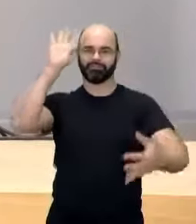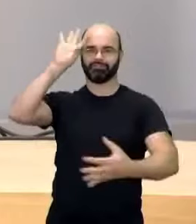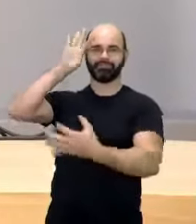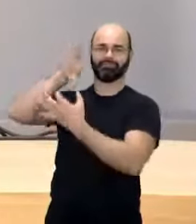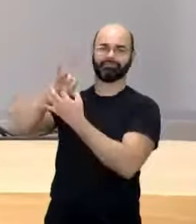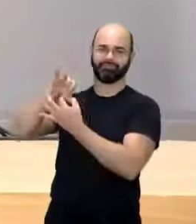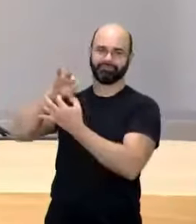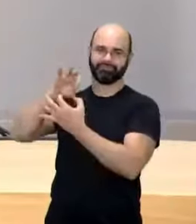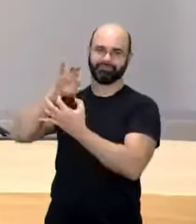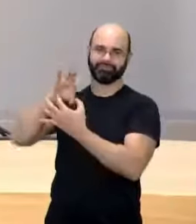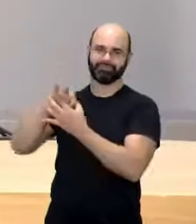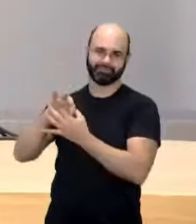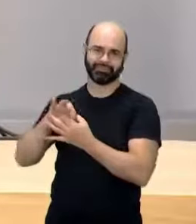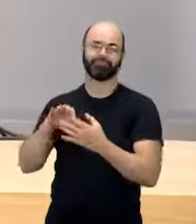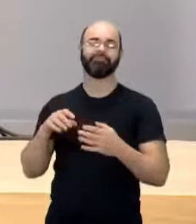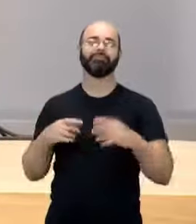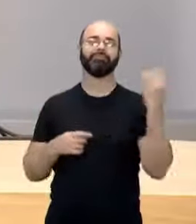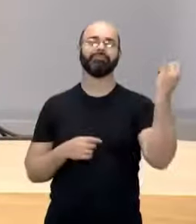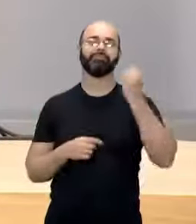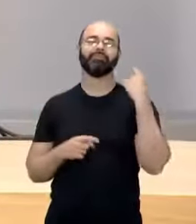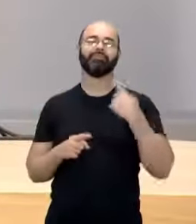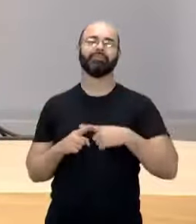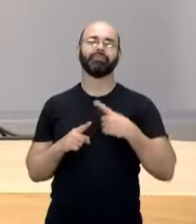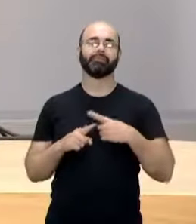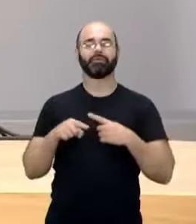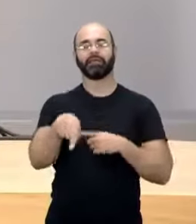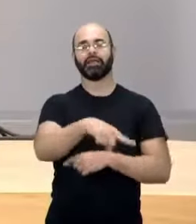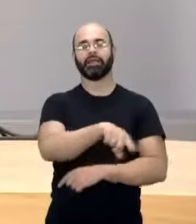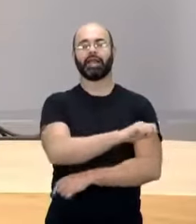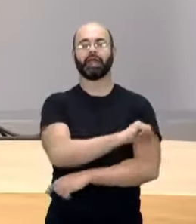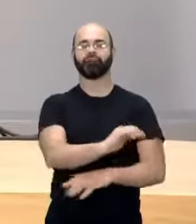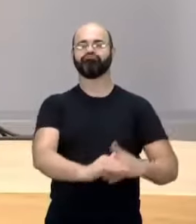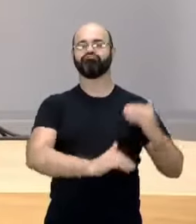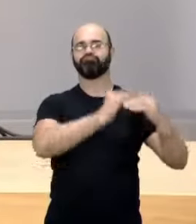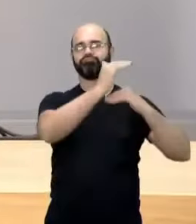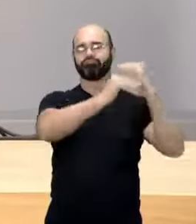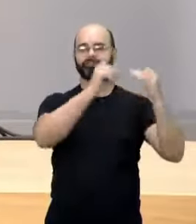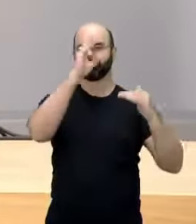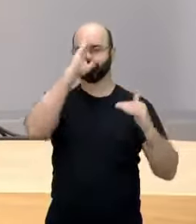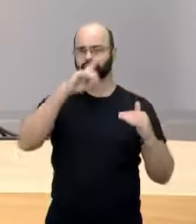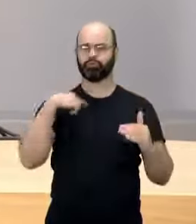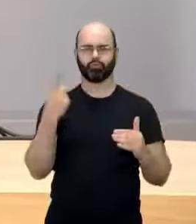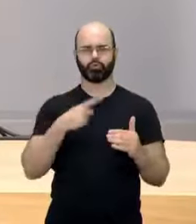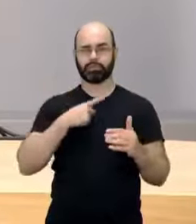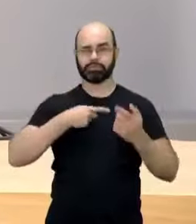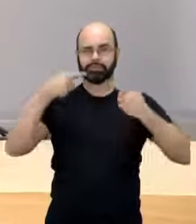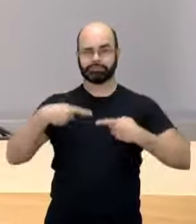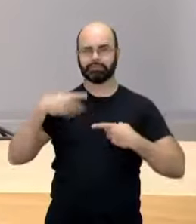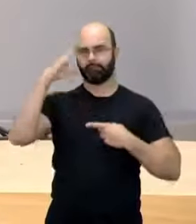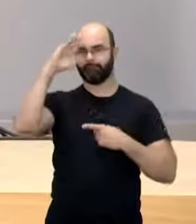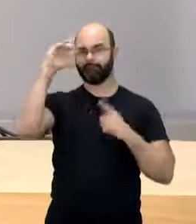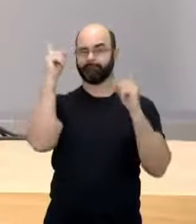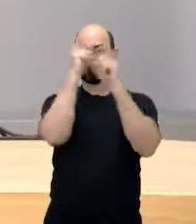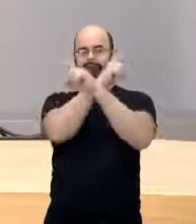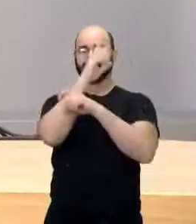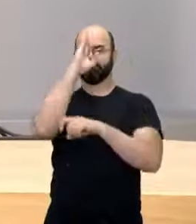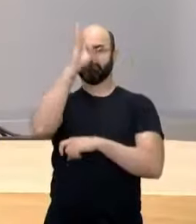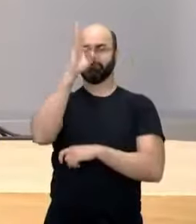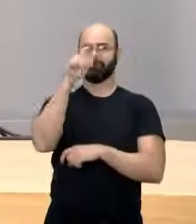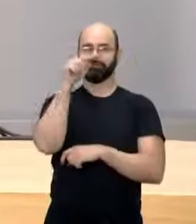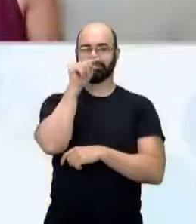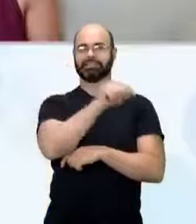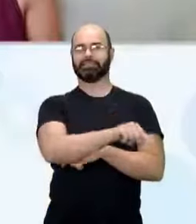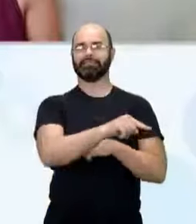vez mais da formação integral dos nossos estudantes, que esse sim é o nosso maior desafio. Né? Então, obrigada, com